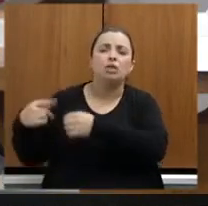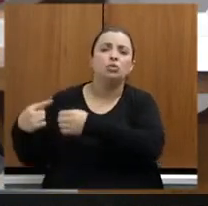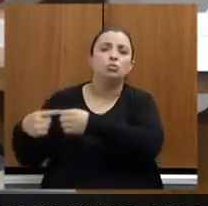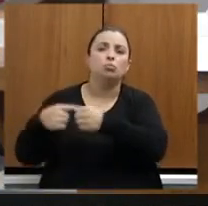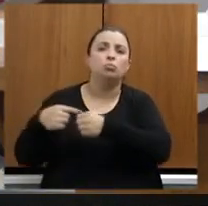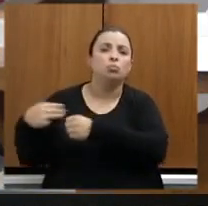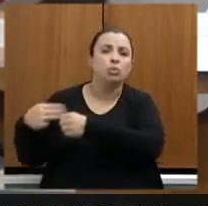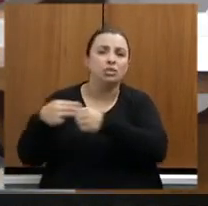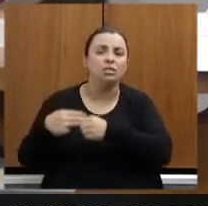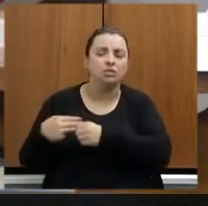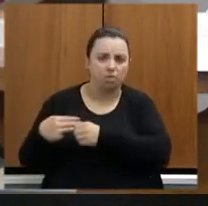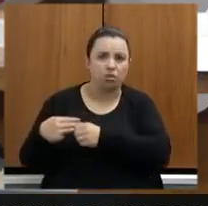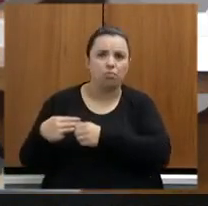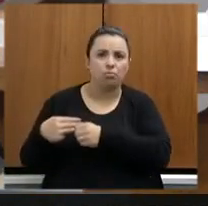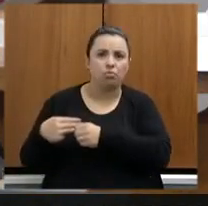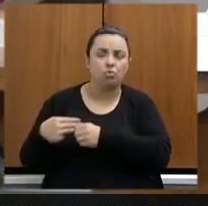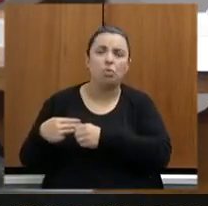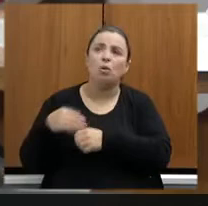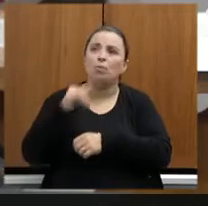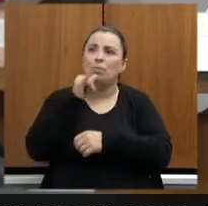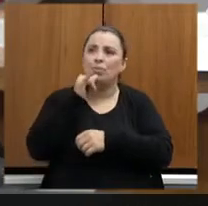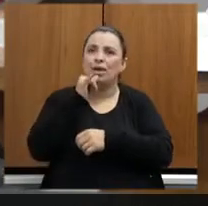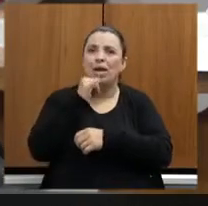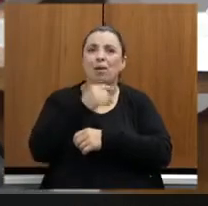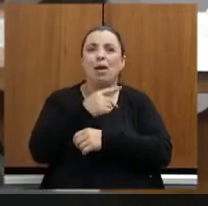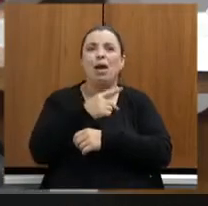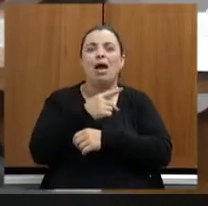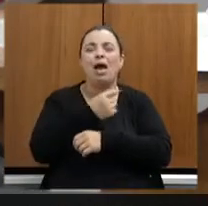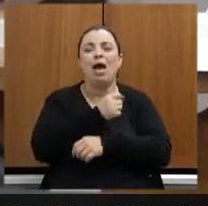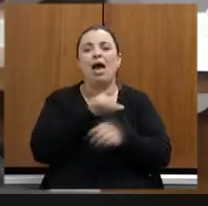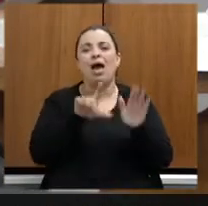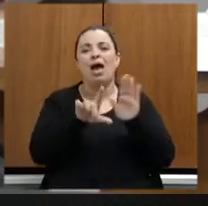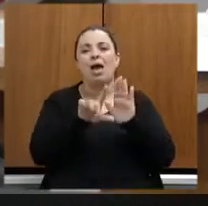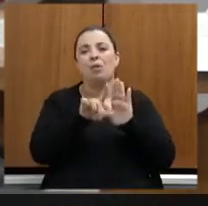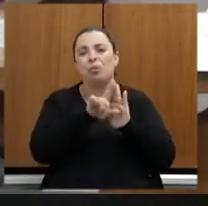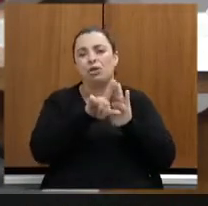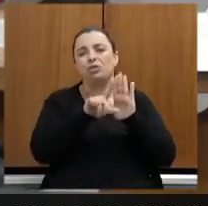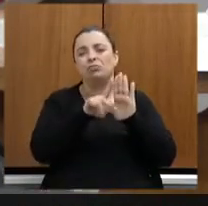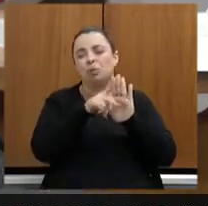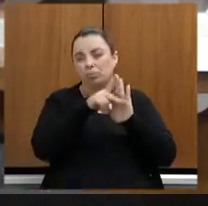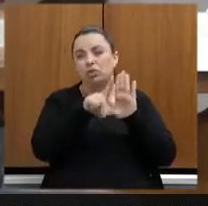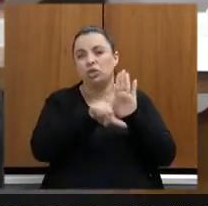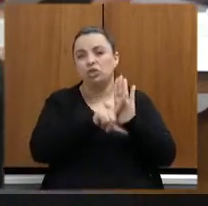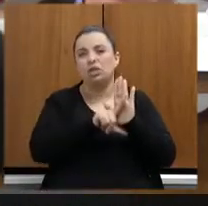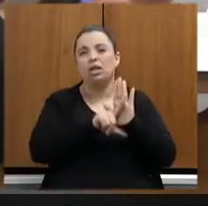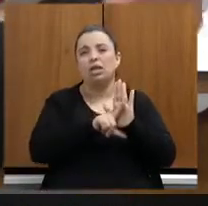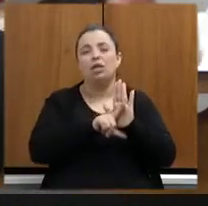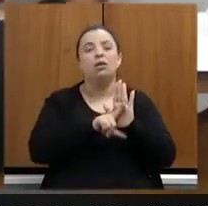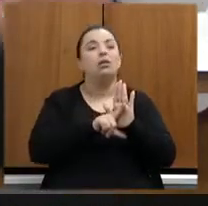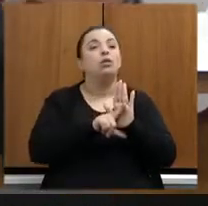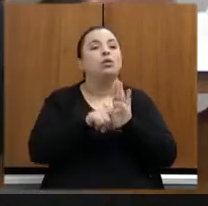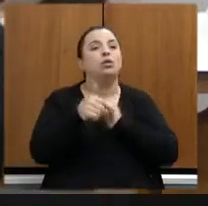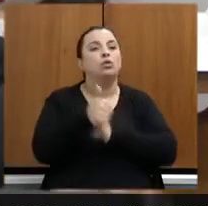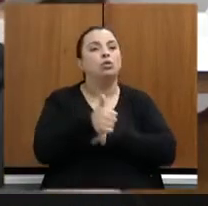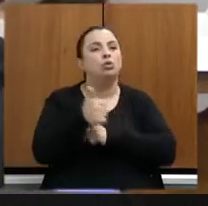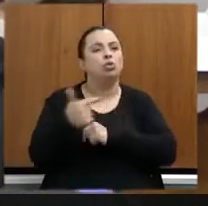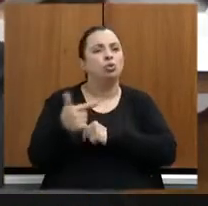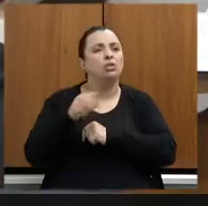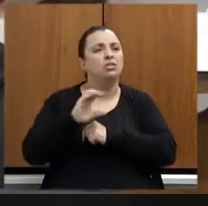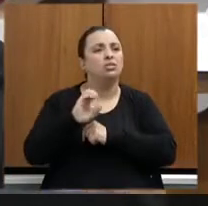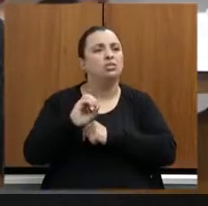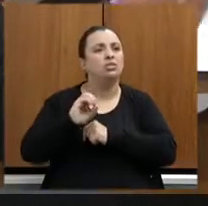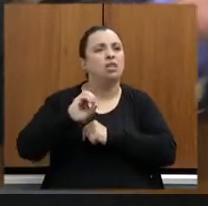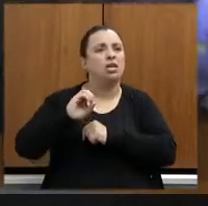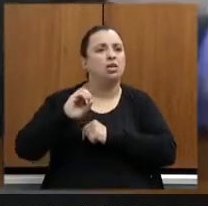é a PEC 04 de 2019 essa PEC Deputado Antonio Carlos Arantes já já estive